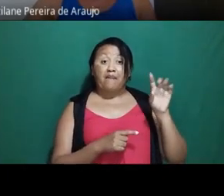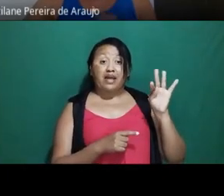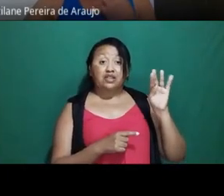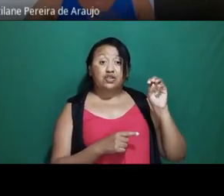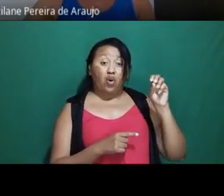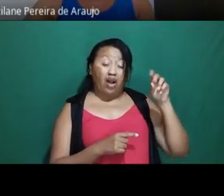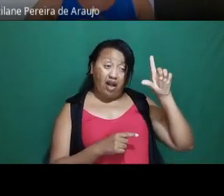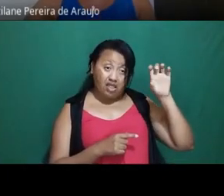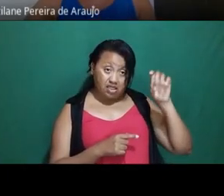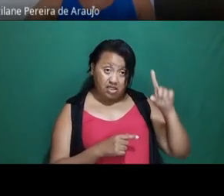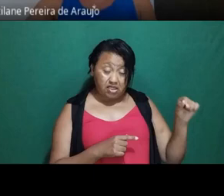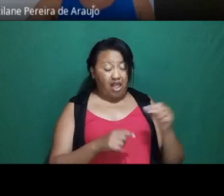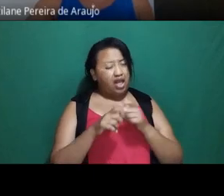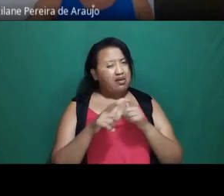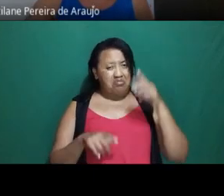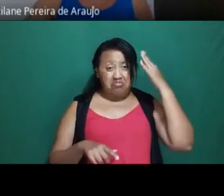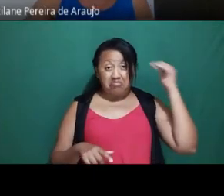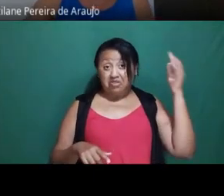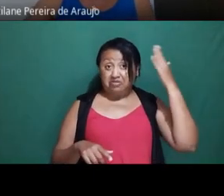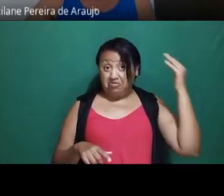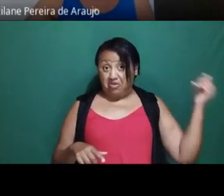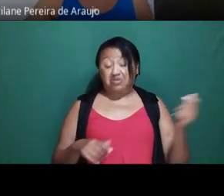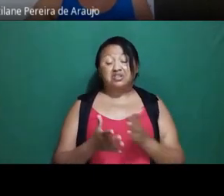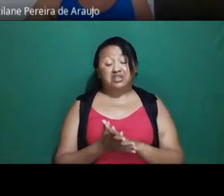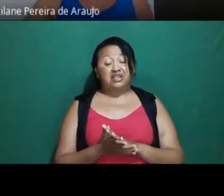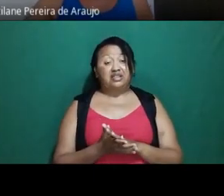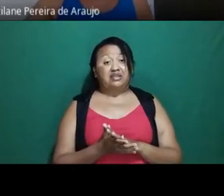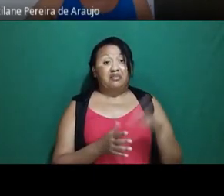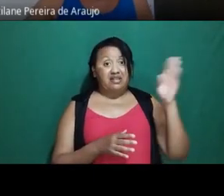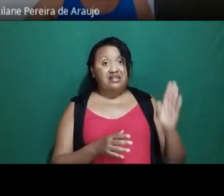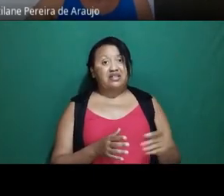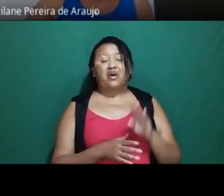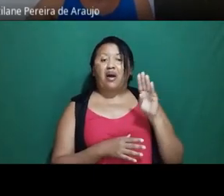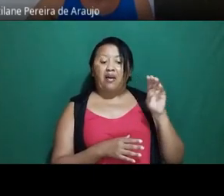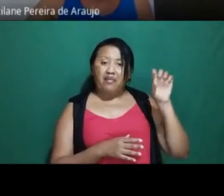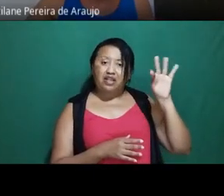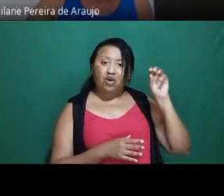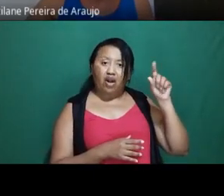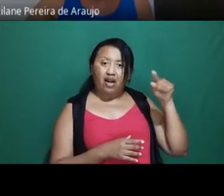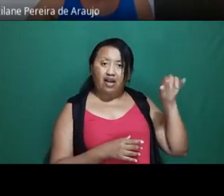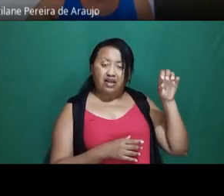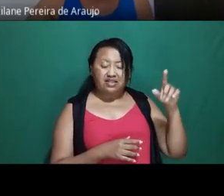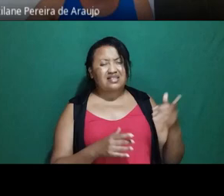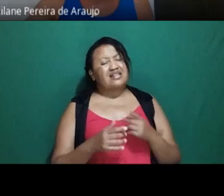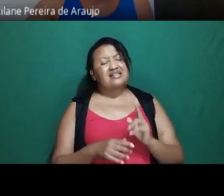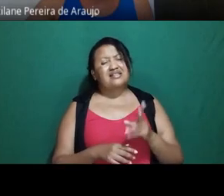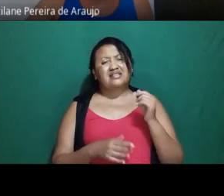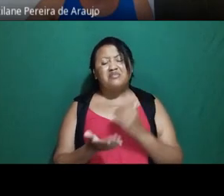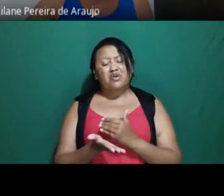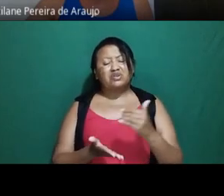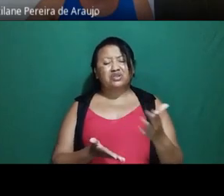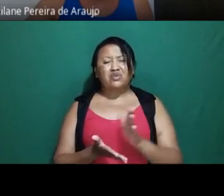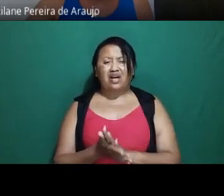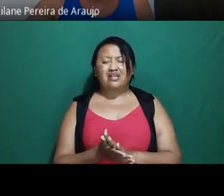grande personagem do naturalismo brasileiro né e por ter essa luz Azevedo bertoleza que continuava nascer para torta sempre a mesma